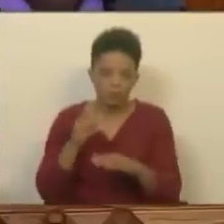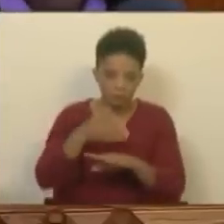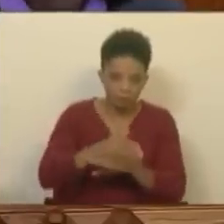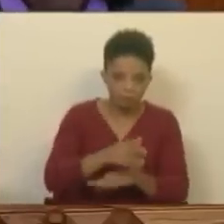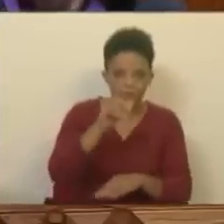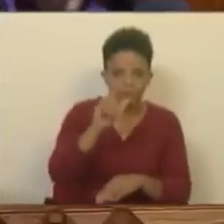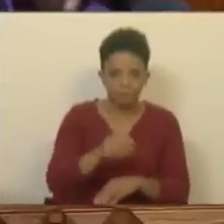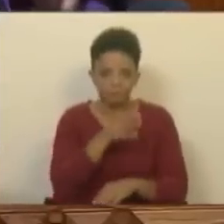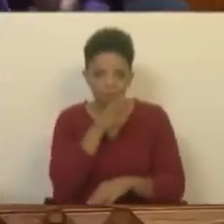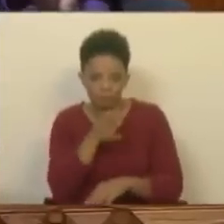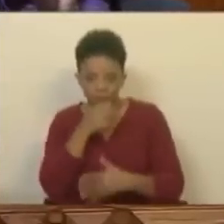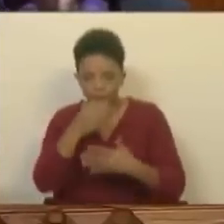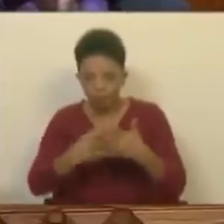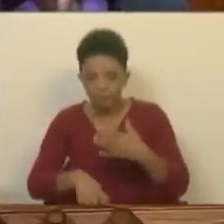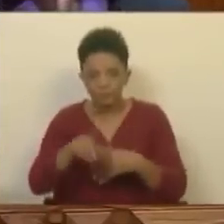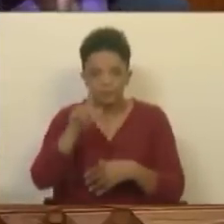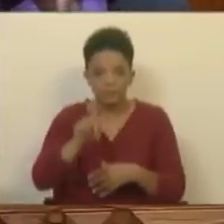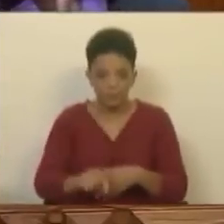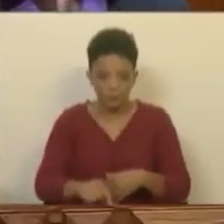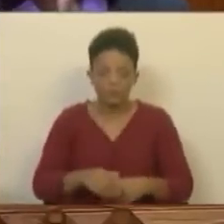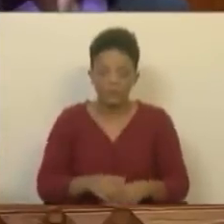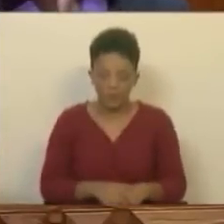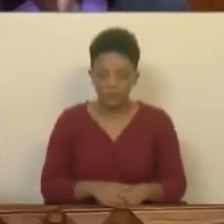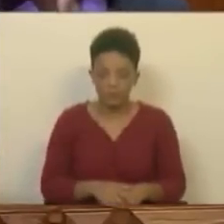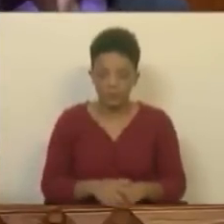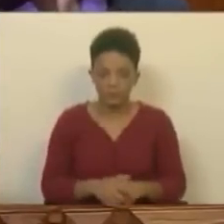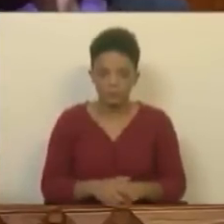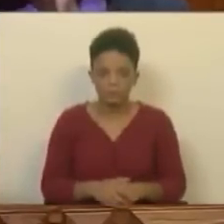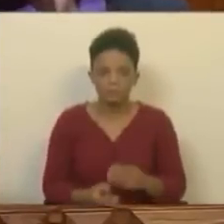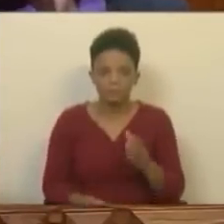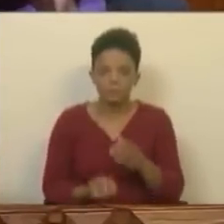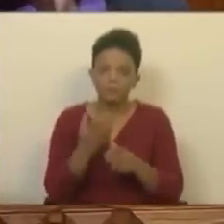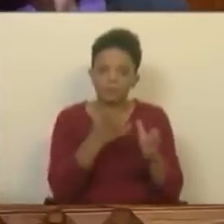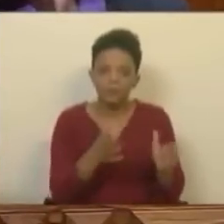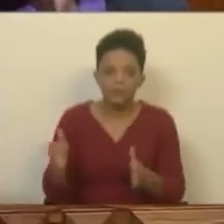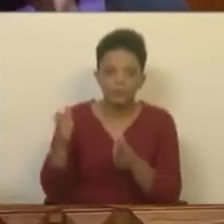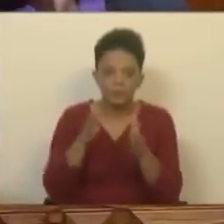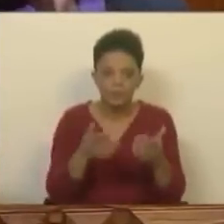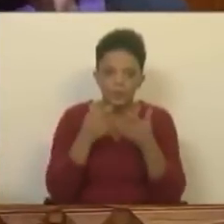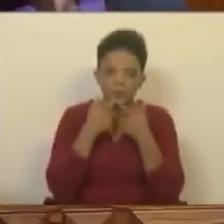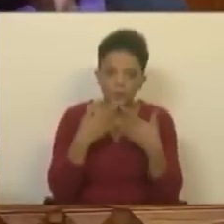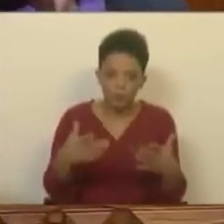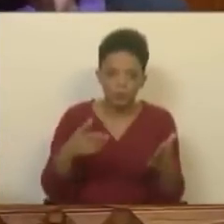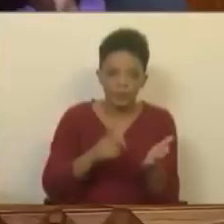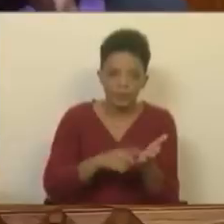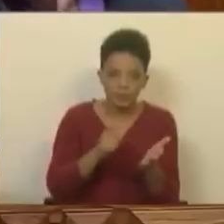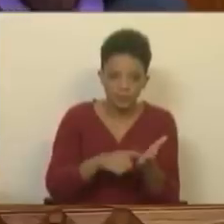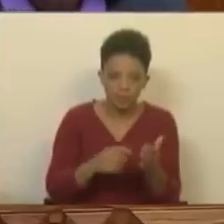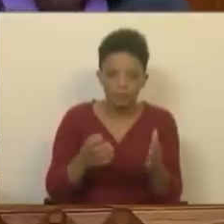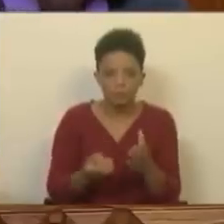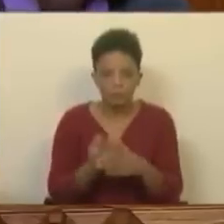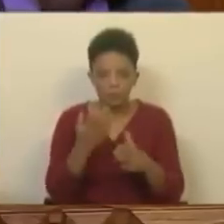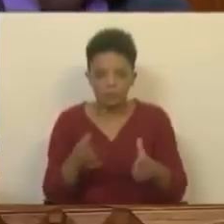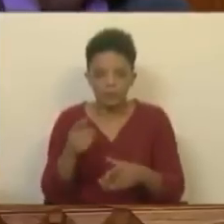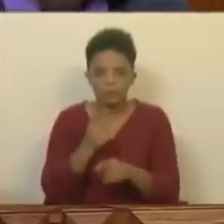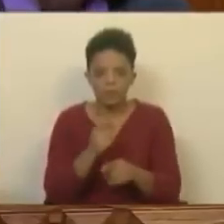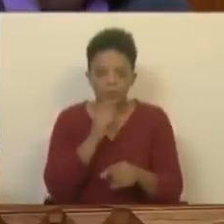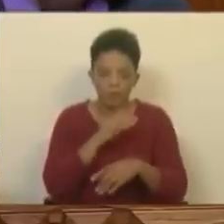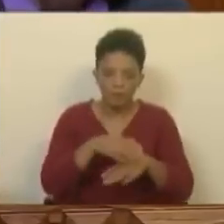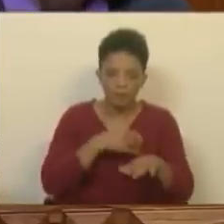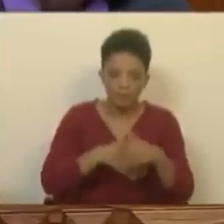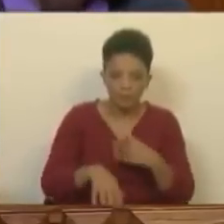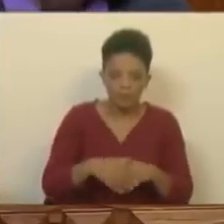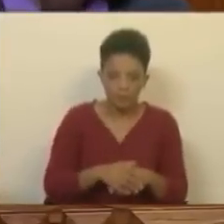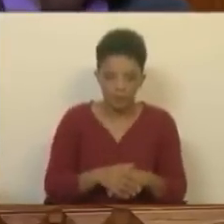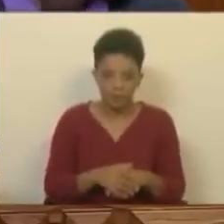para a ferrovia mas também a montante produzindo tudo aquilo que é necessário produzir para podermos realizar